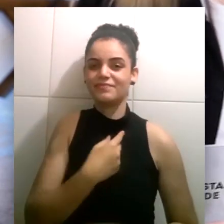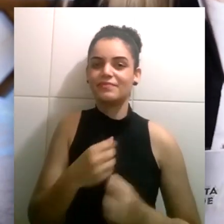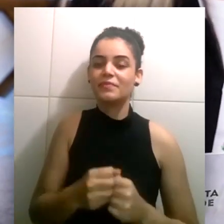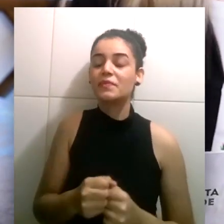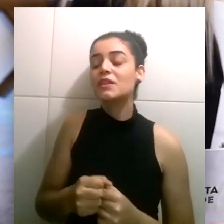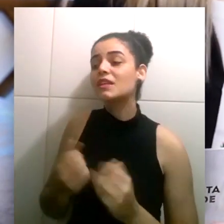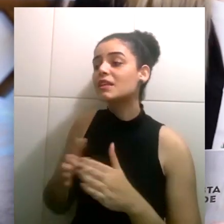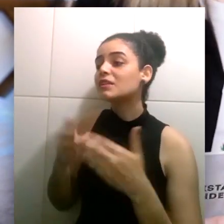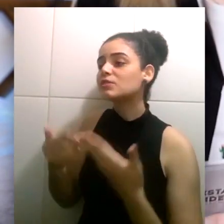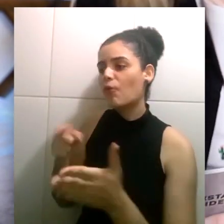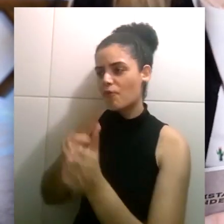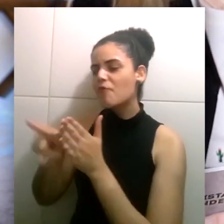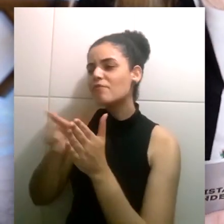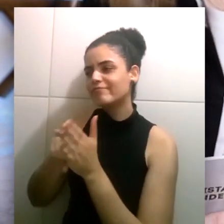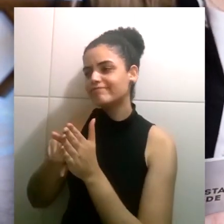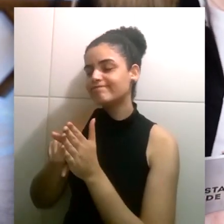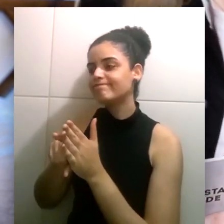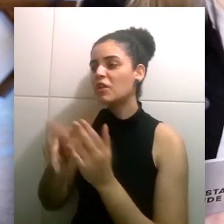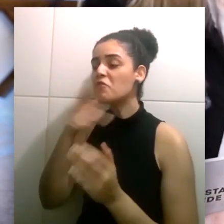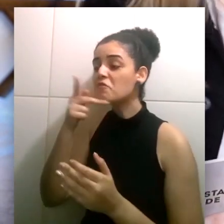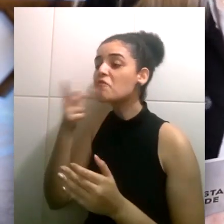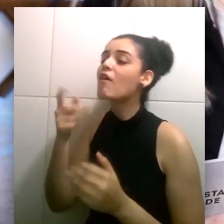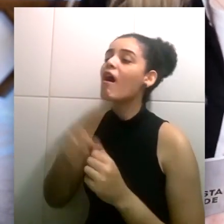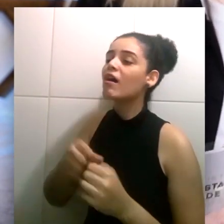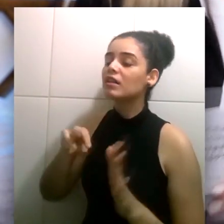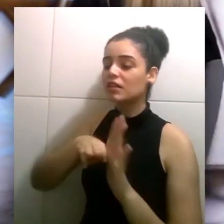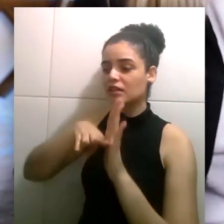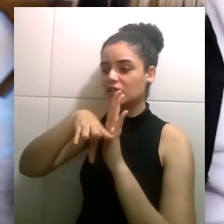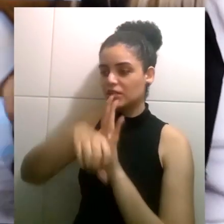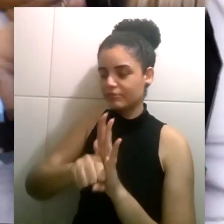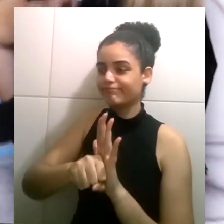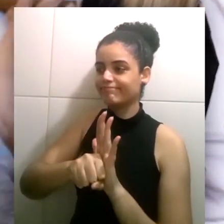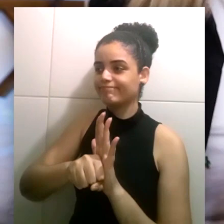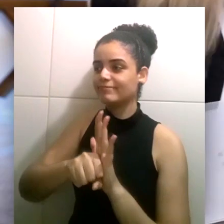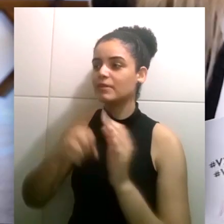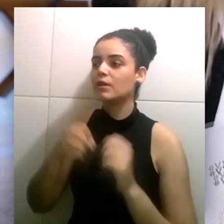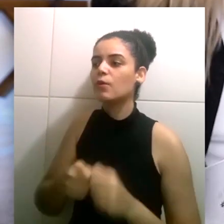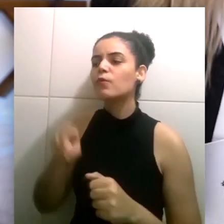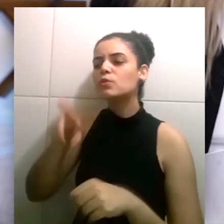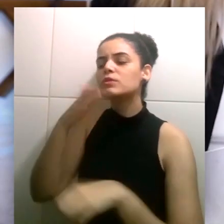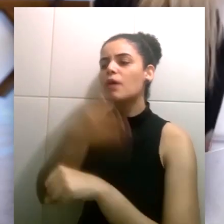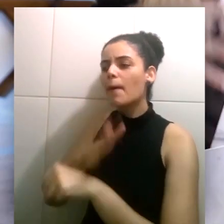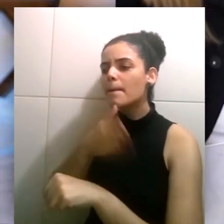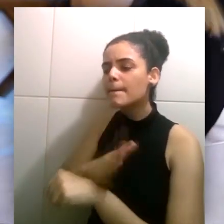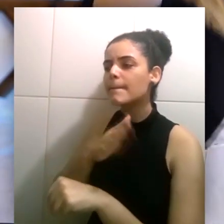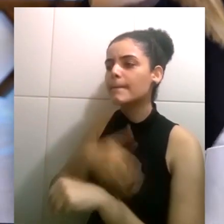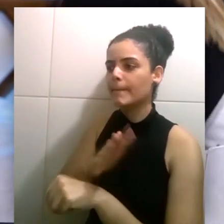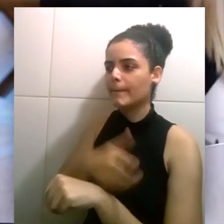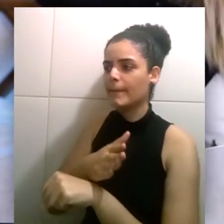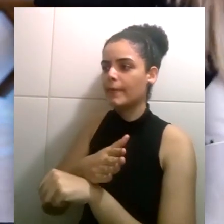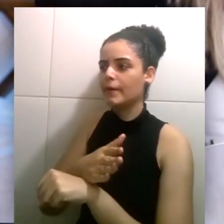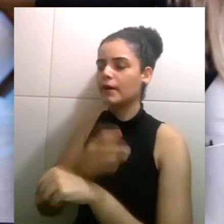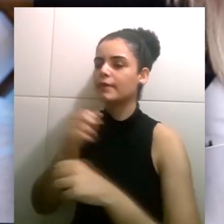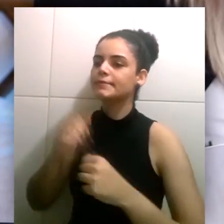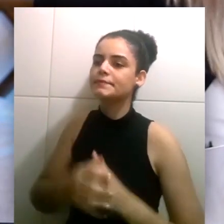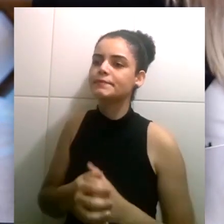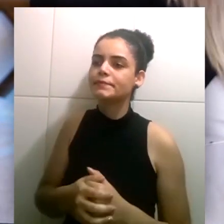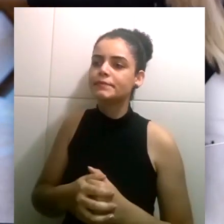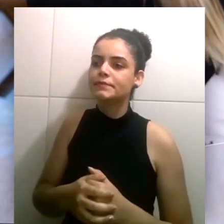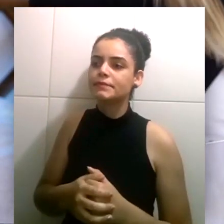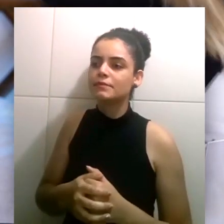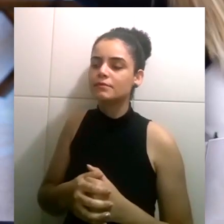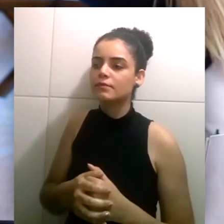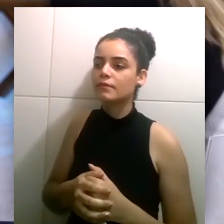legal. Falando um pouquinho sobre o ministério, a gente vê que você é muito ligada ao ministério profético, né? Sim. Participou aí do Imersão 4,